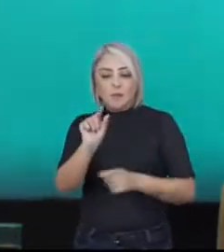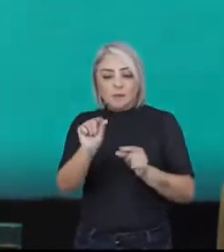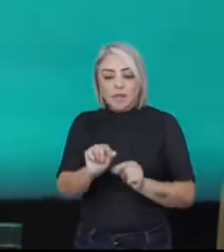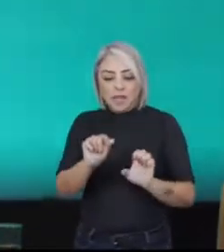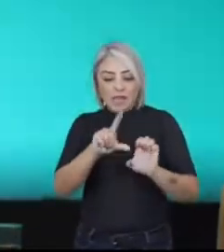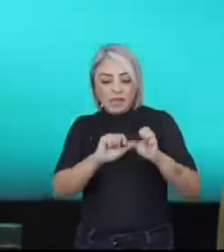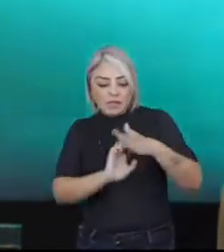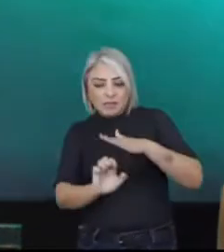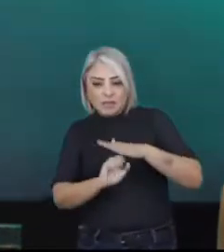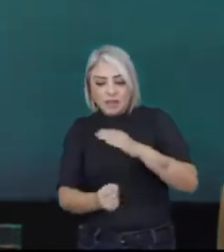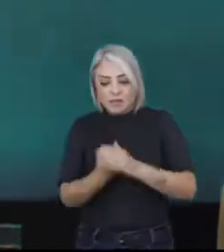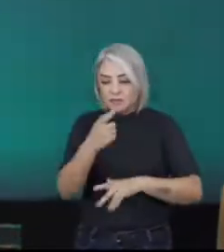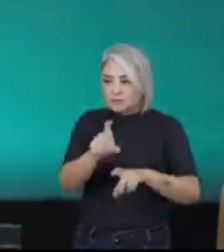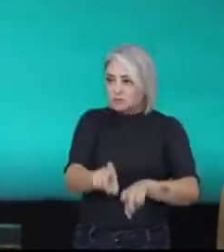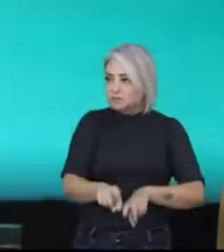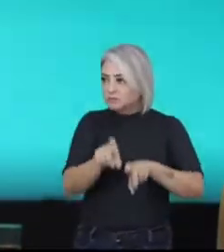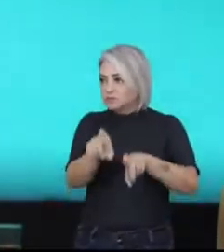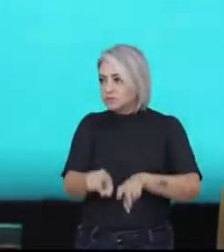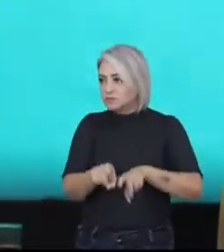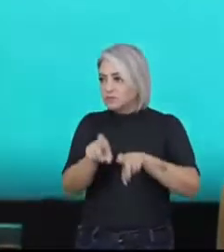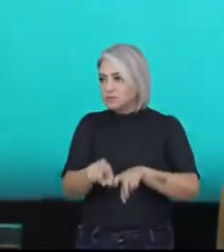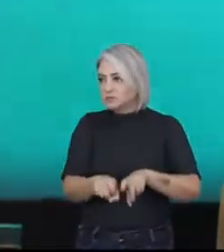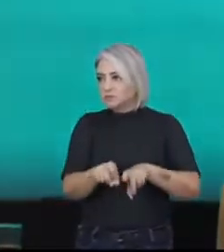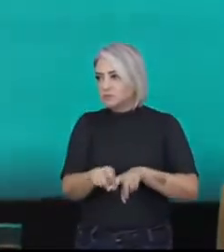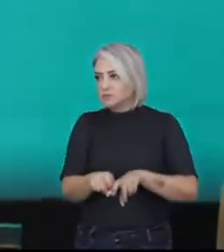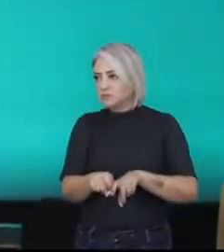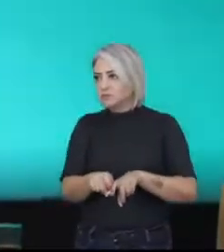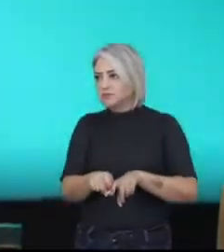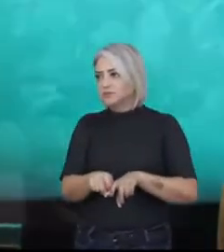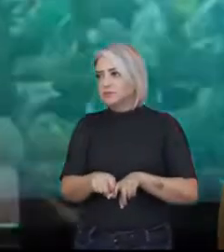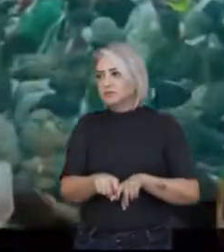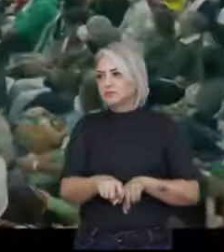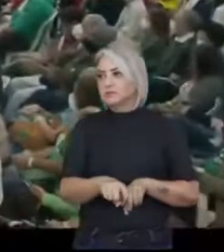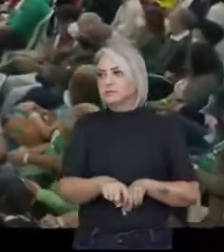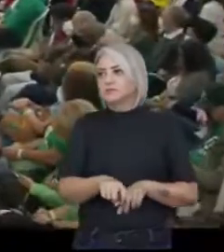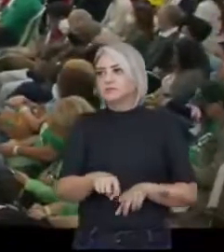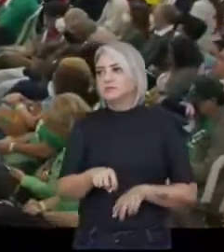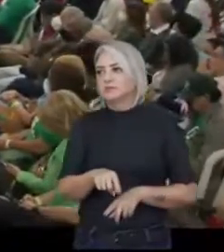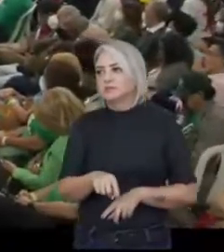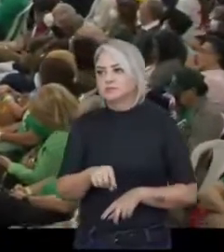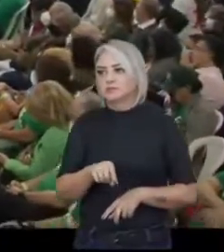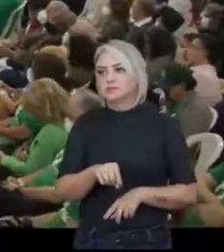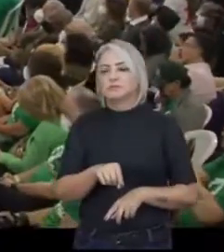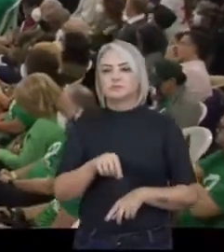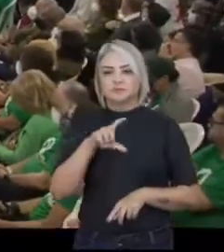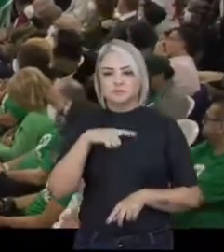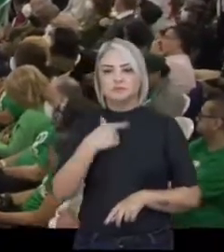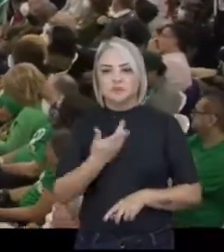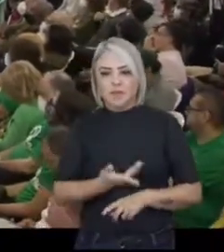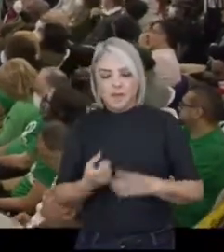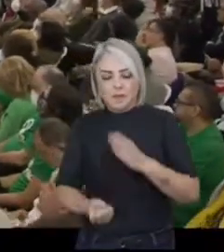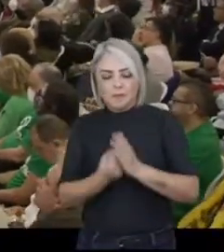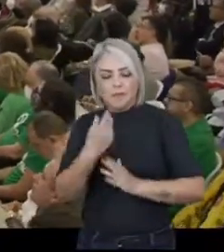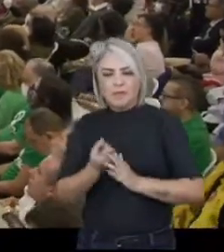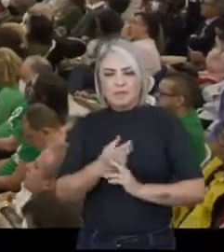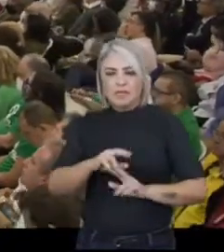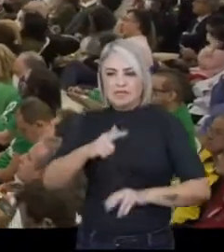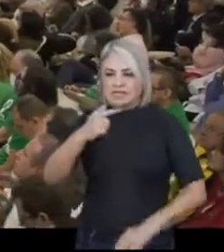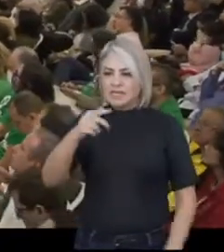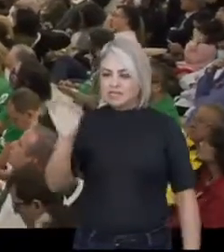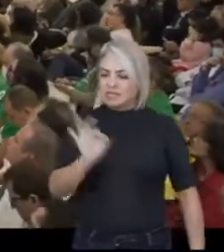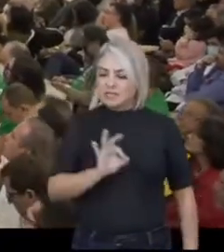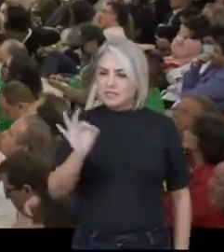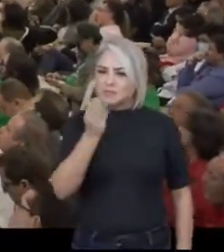rurais, porque nenhum país será soberano se não cuidar de quem produz 70% dos alimentos